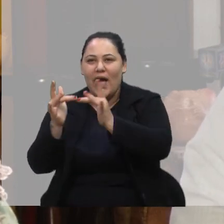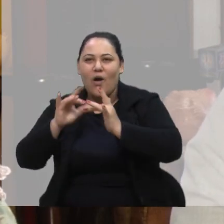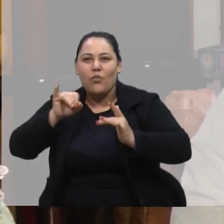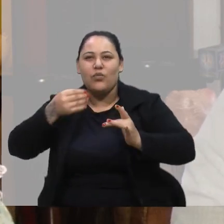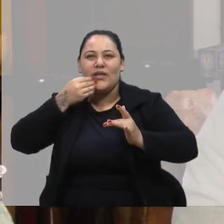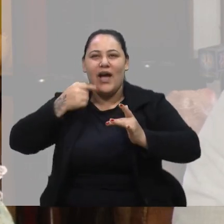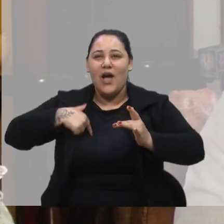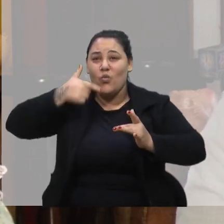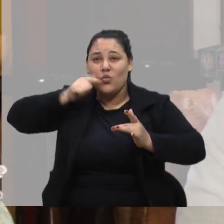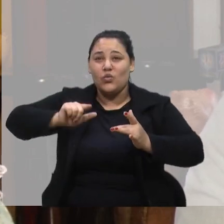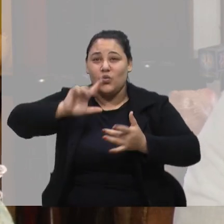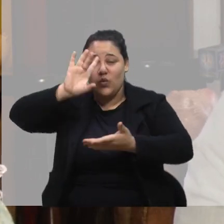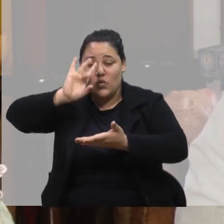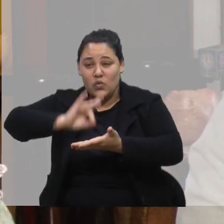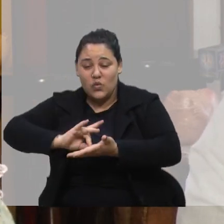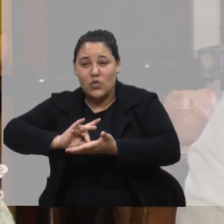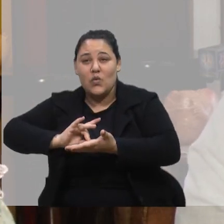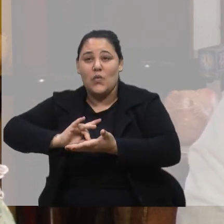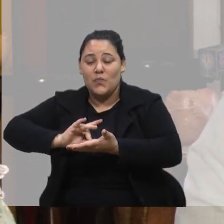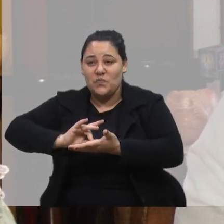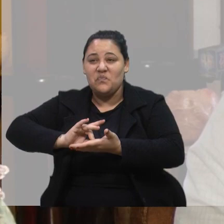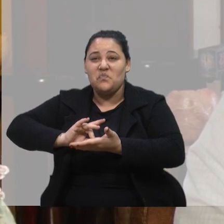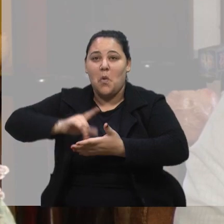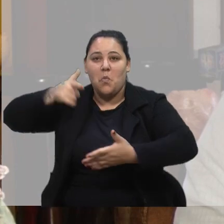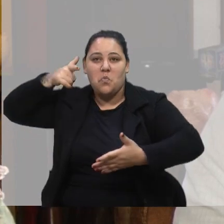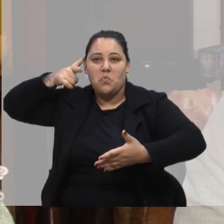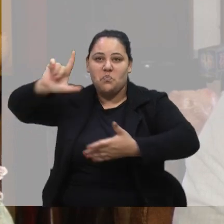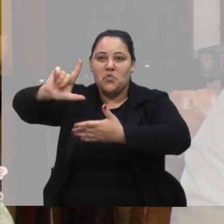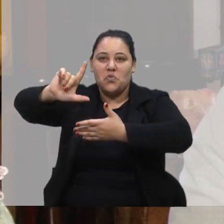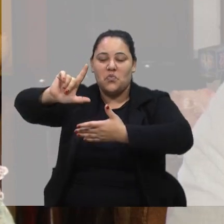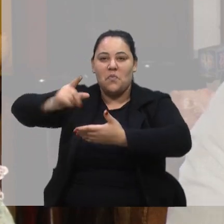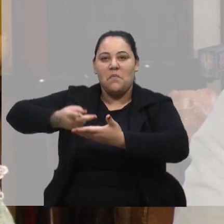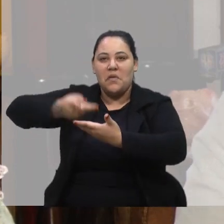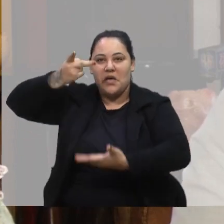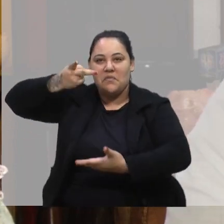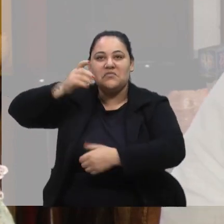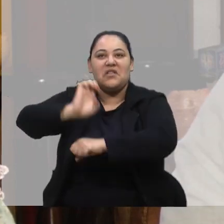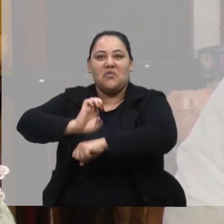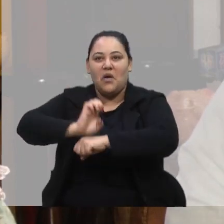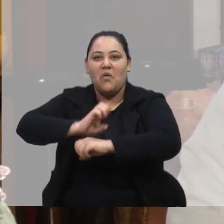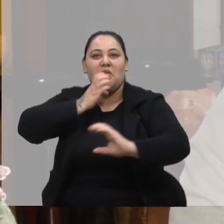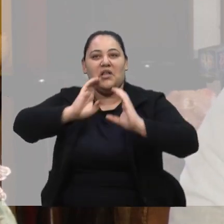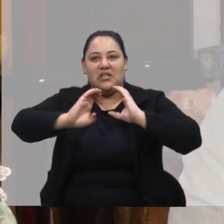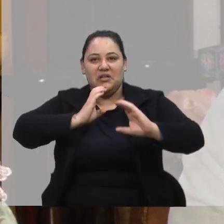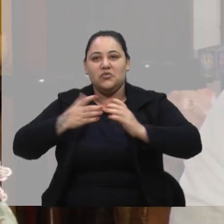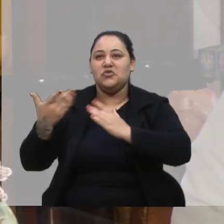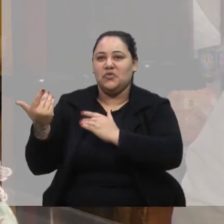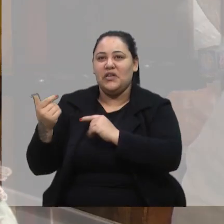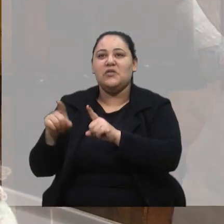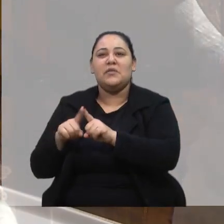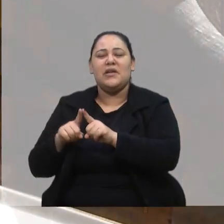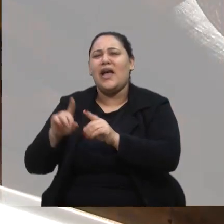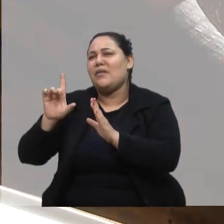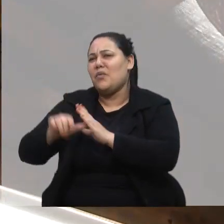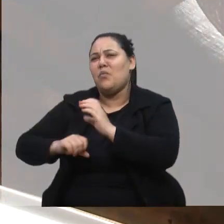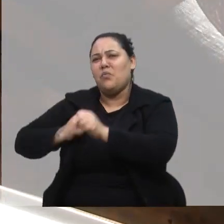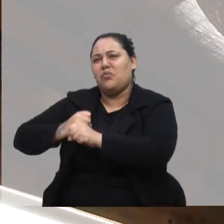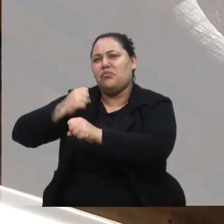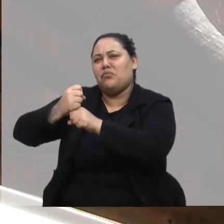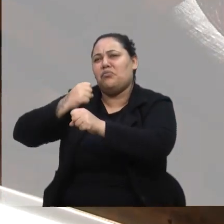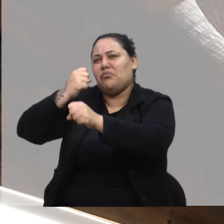consegui me consagrar campeão estadual, cantando juvenil, e por aí foi, anos e anos